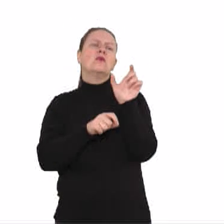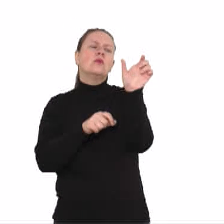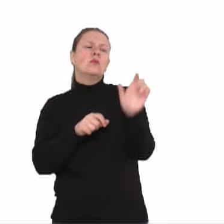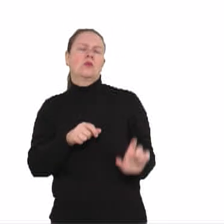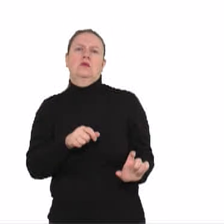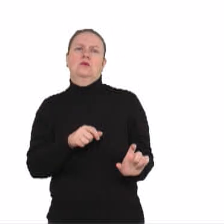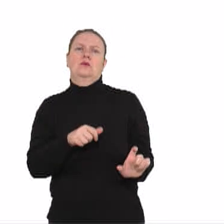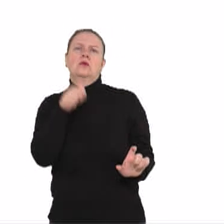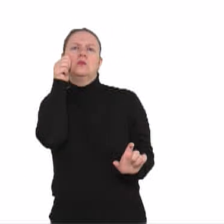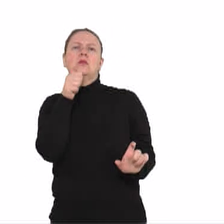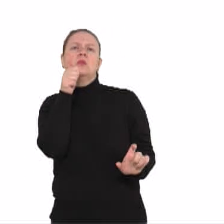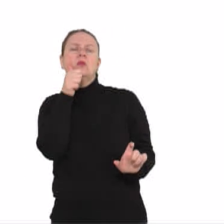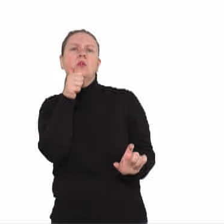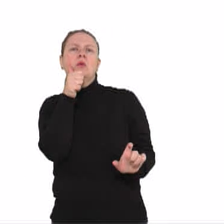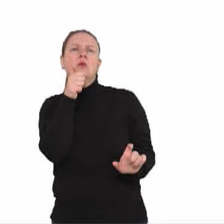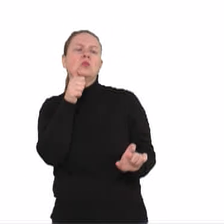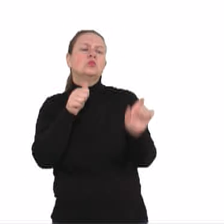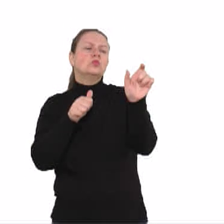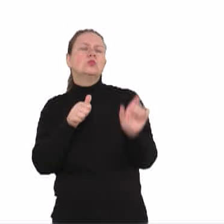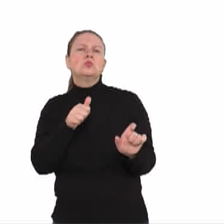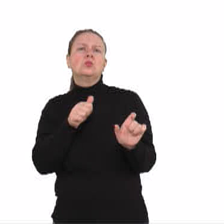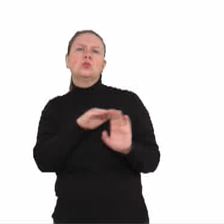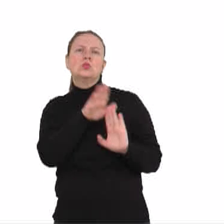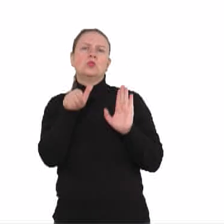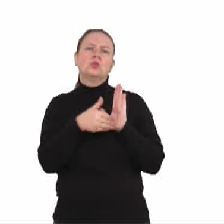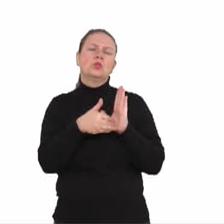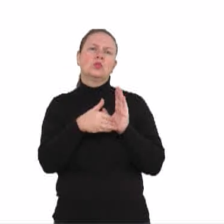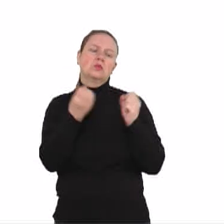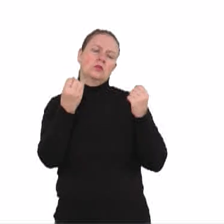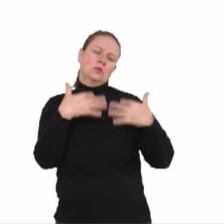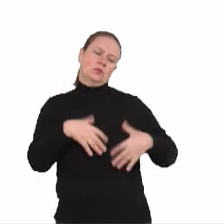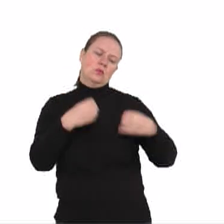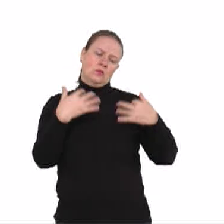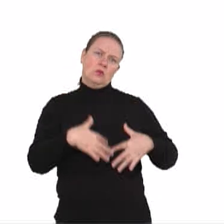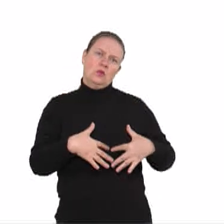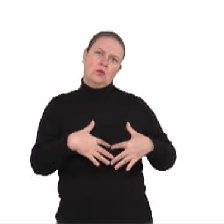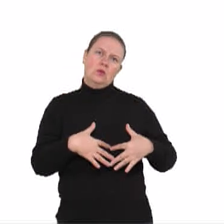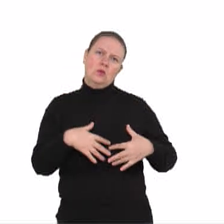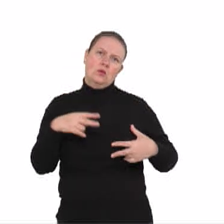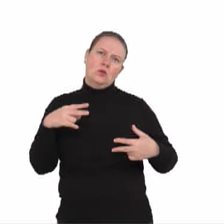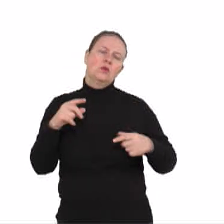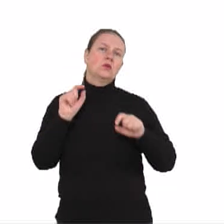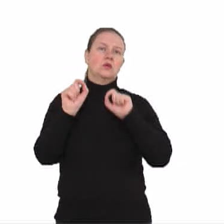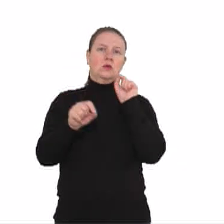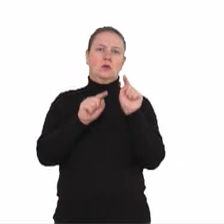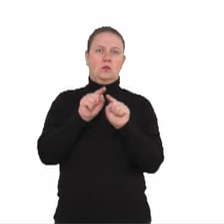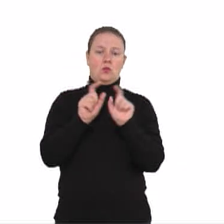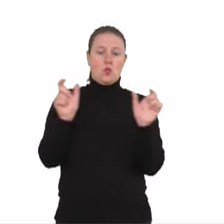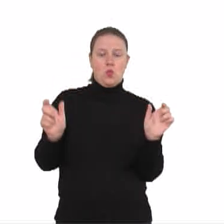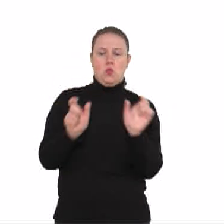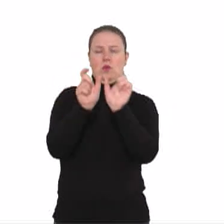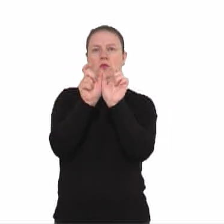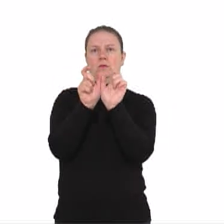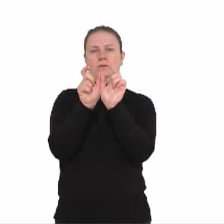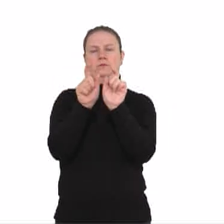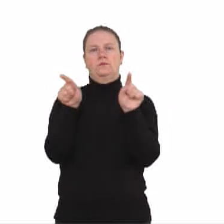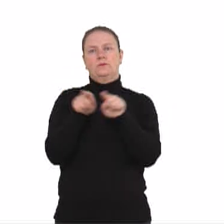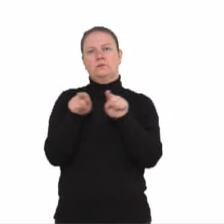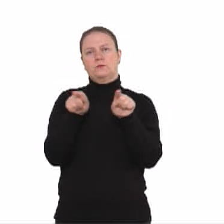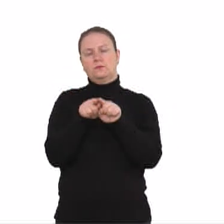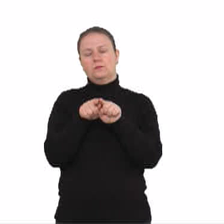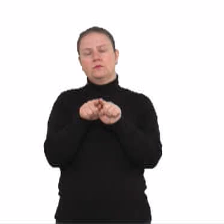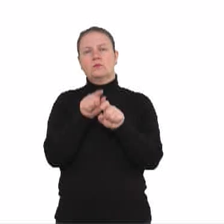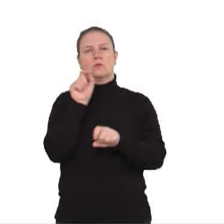descrita? Johnson, sujeito. E aí tudo que se fala do sujeito é o predicado, é descrita como um prodígio da natureza. Predicativo do